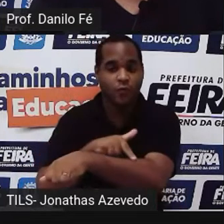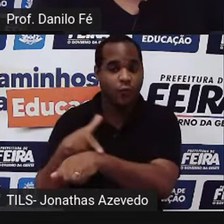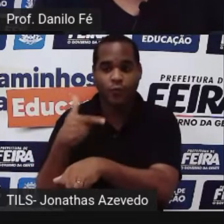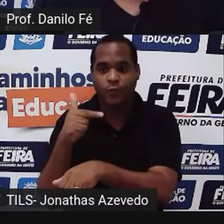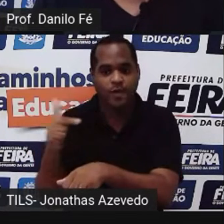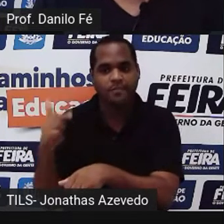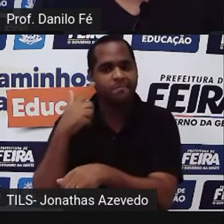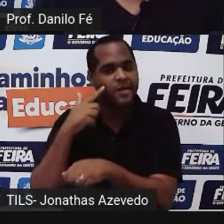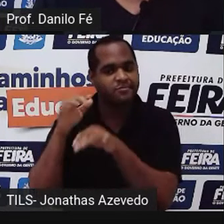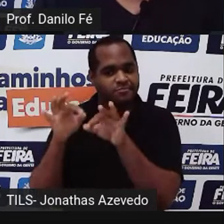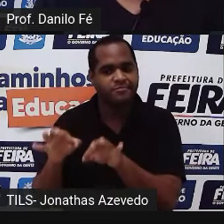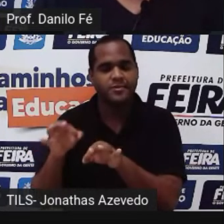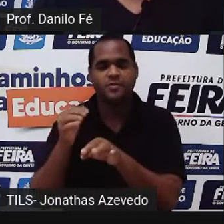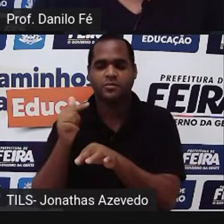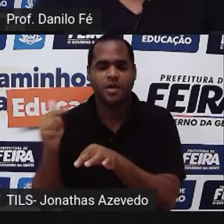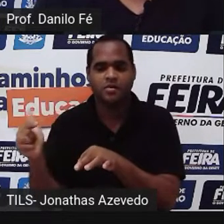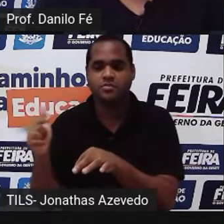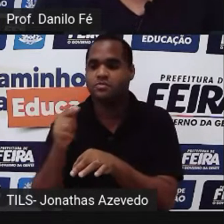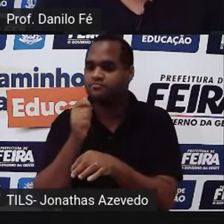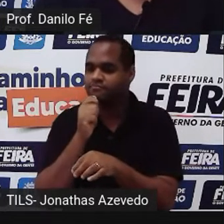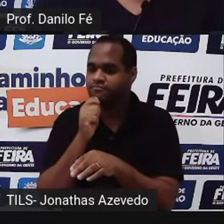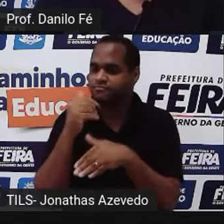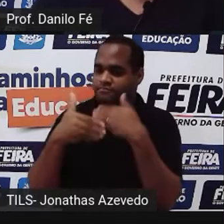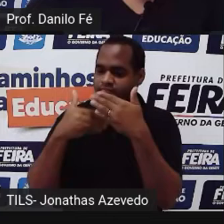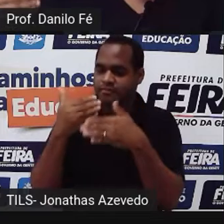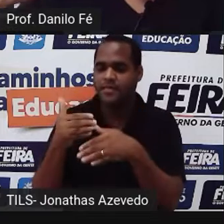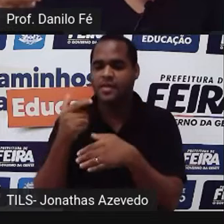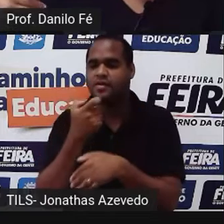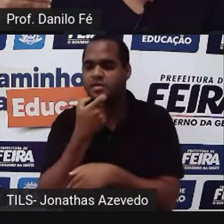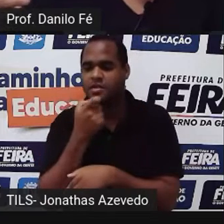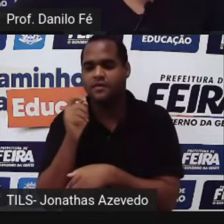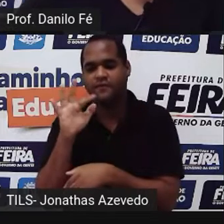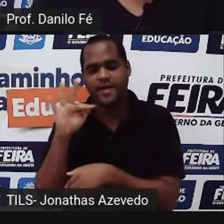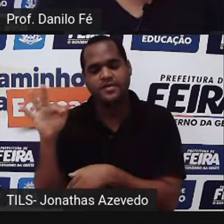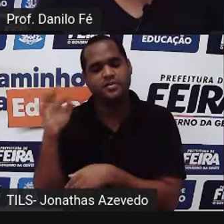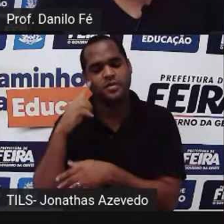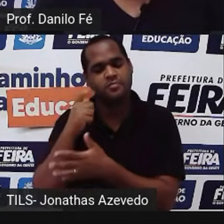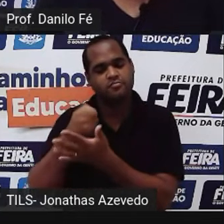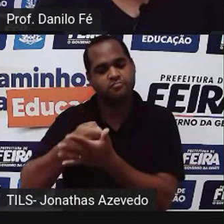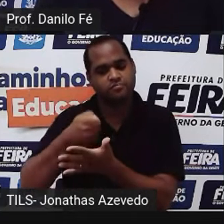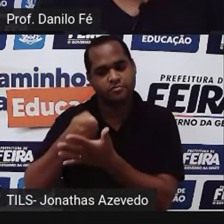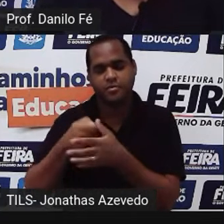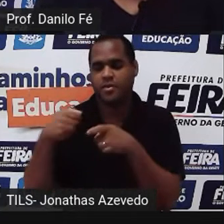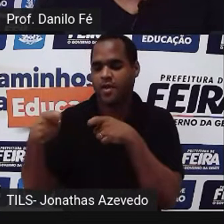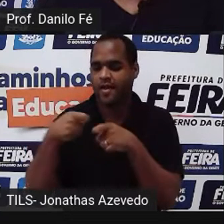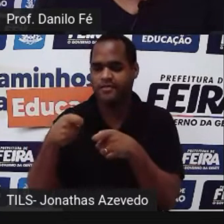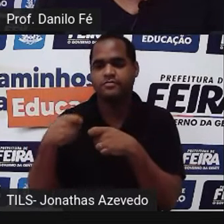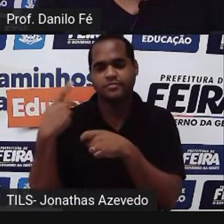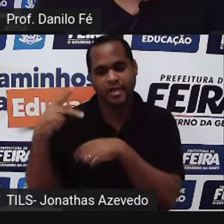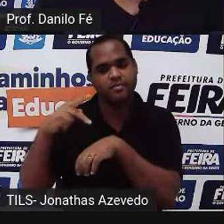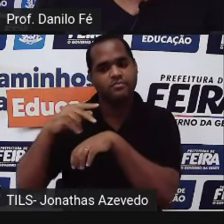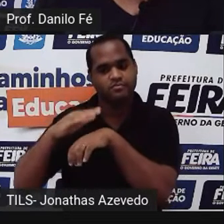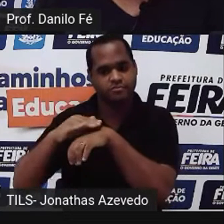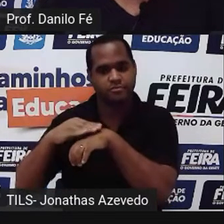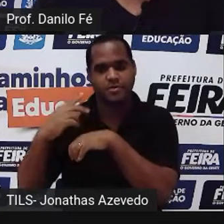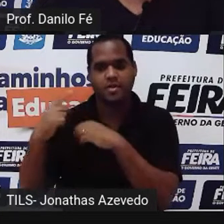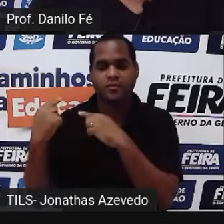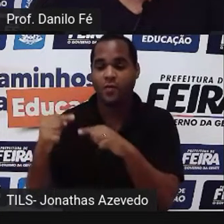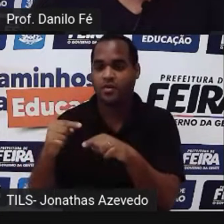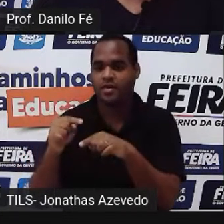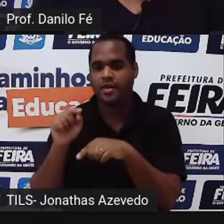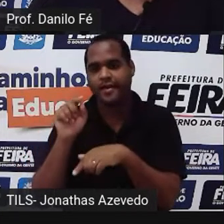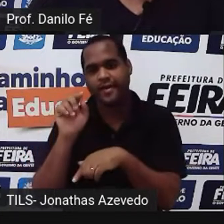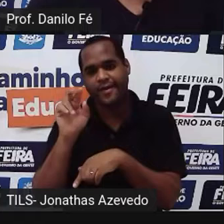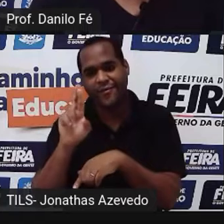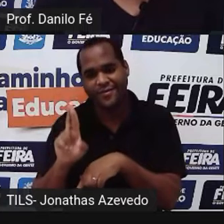fica insuportável e Inglaterra e França se veem obrigados a fazer guerra contra ele. E a Rússia